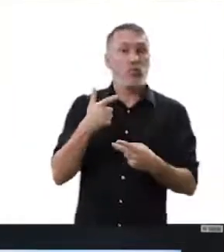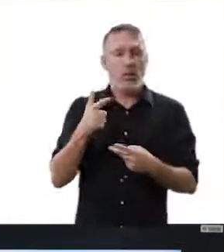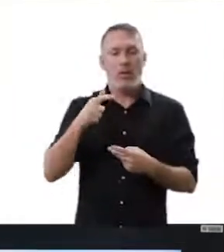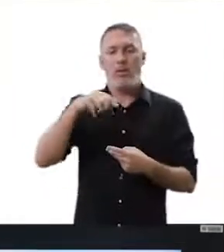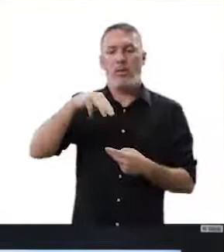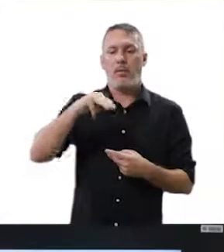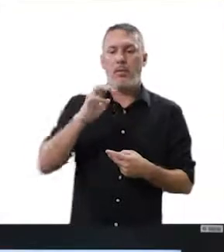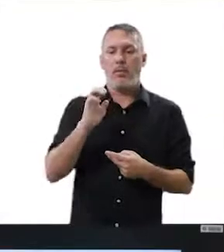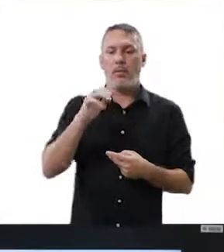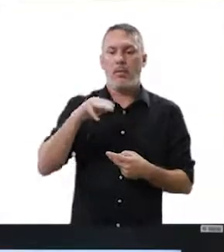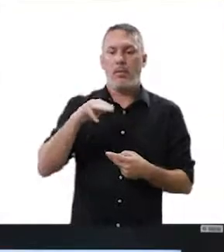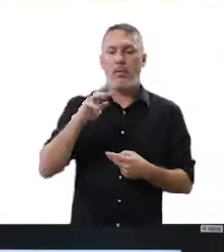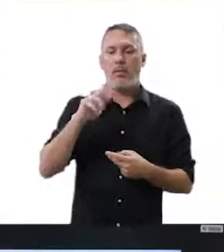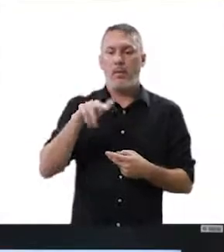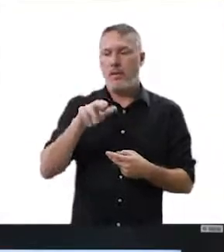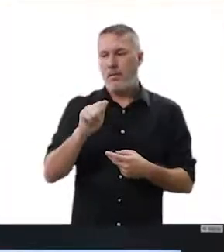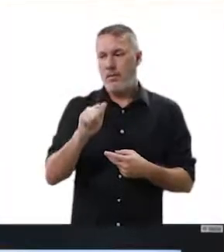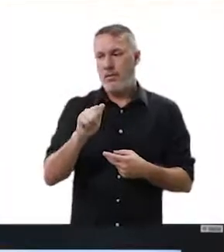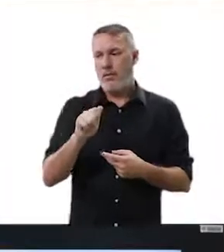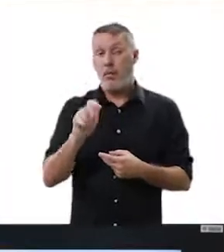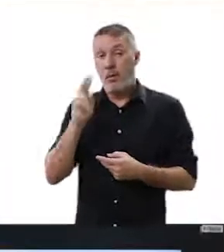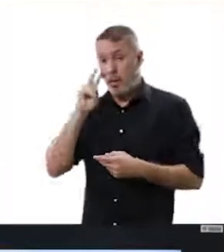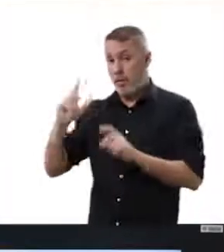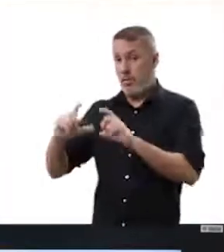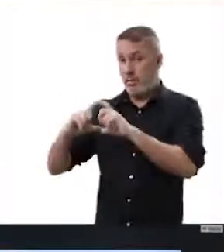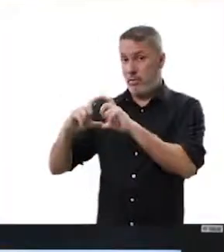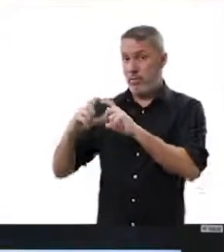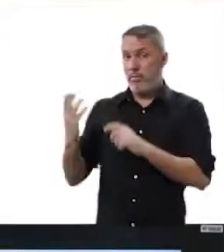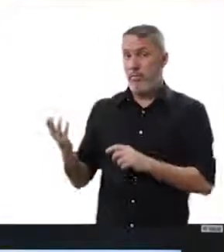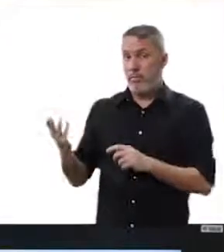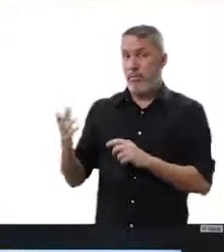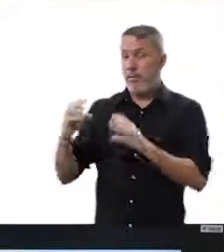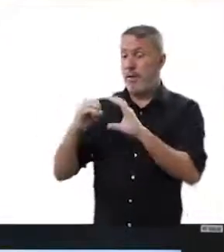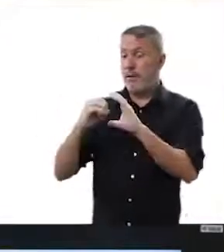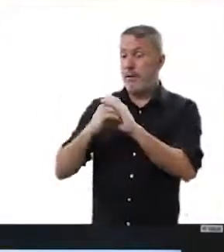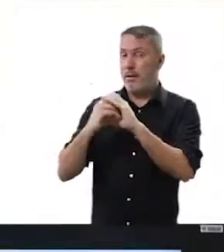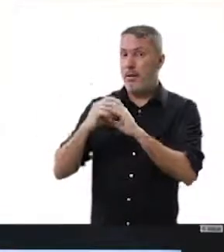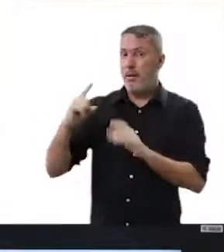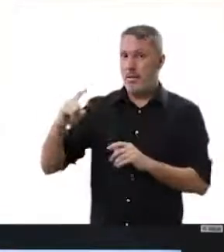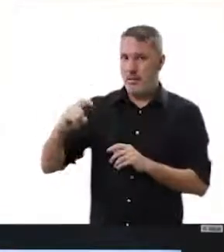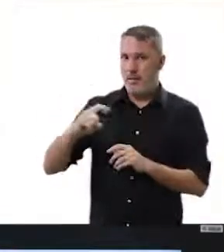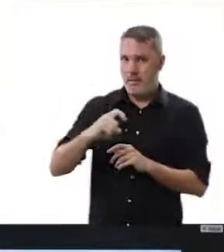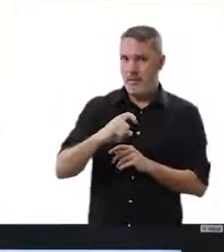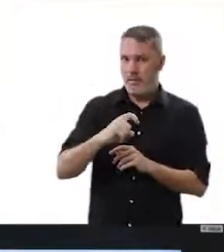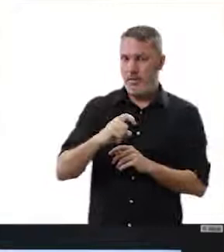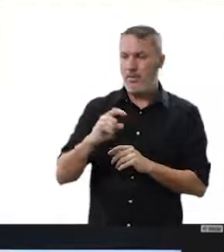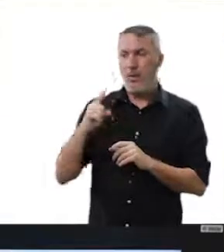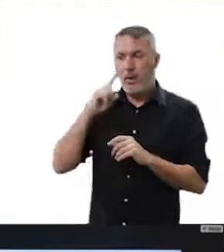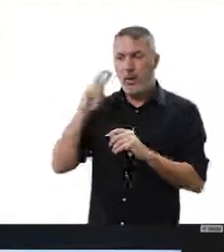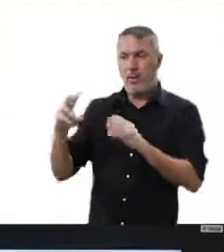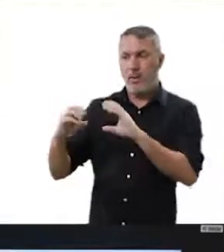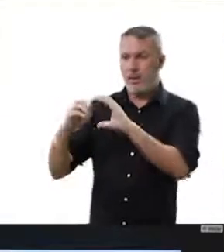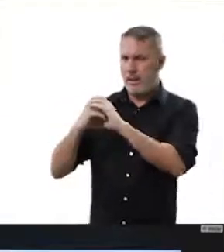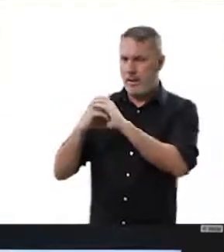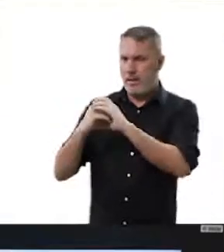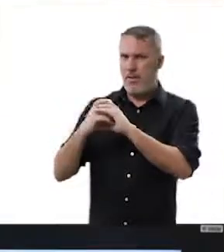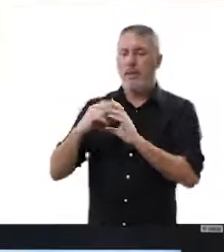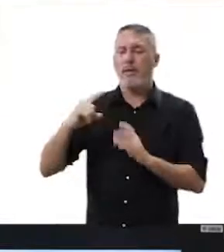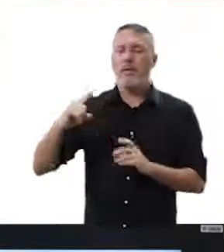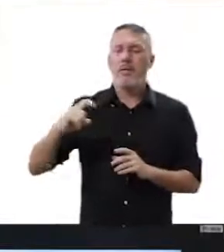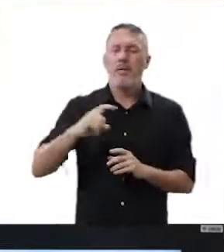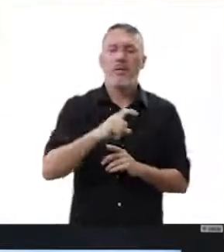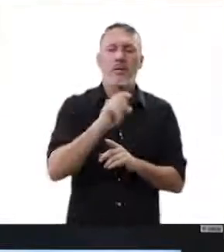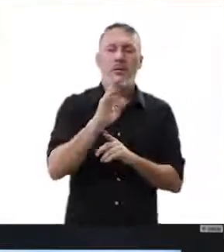vocês observarem o material genético, ele está todo espalhado dentro do citoplasma, numa região que a gente chama